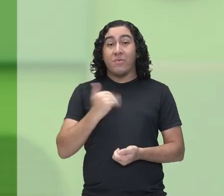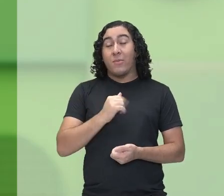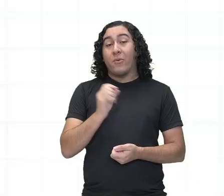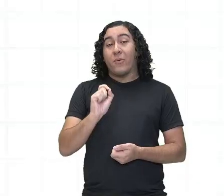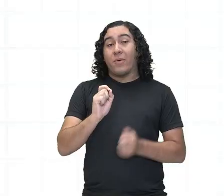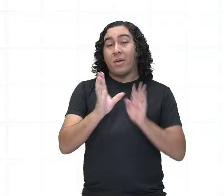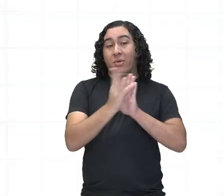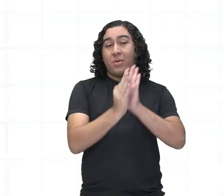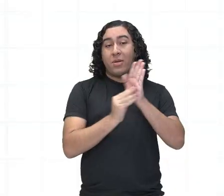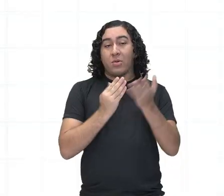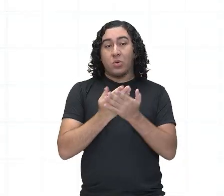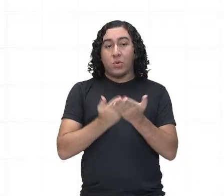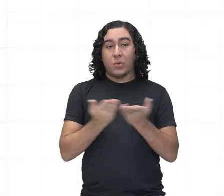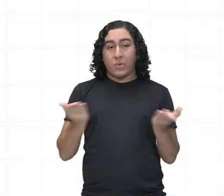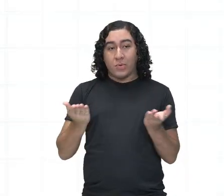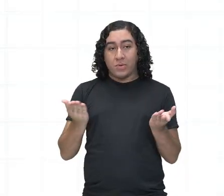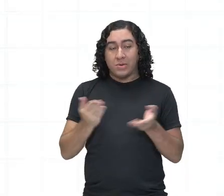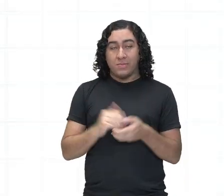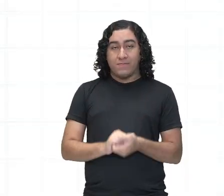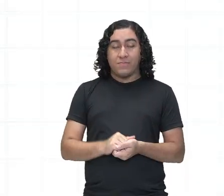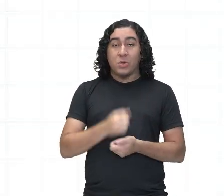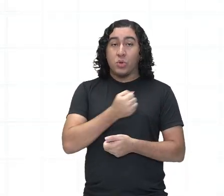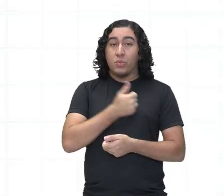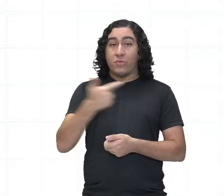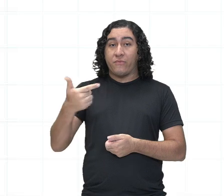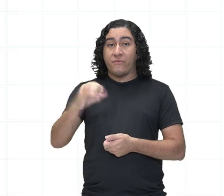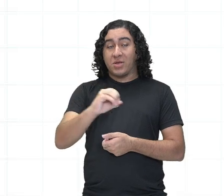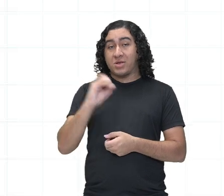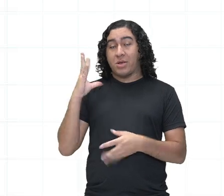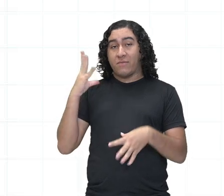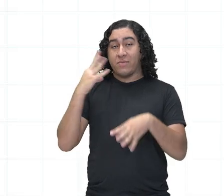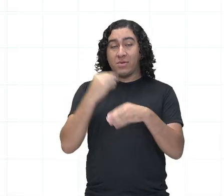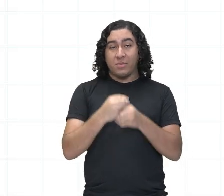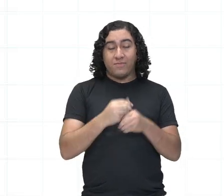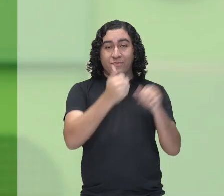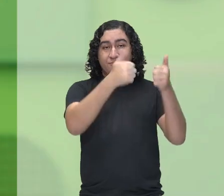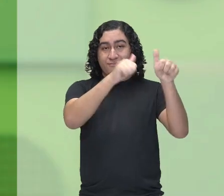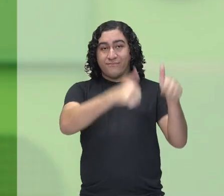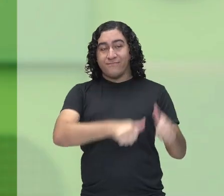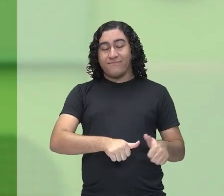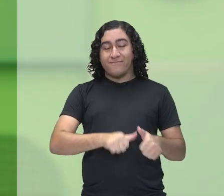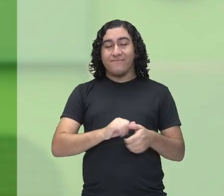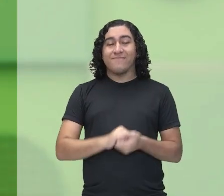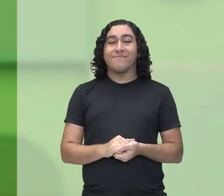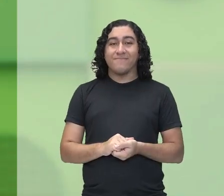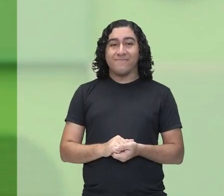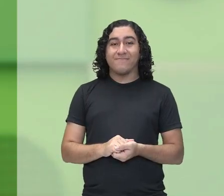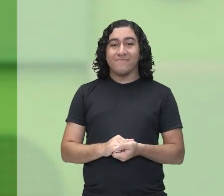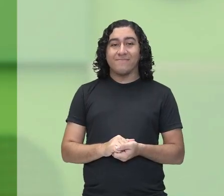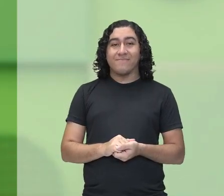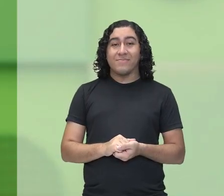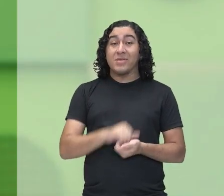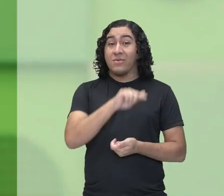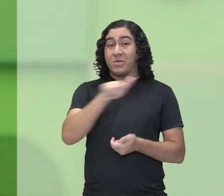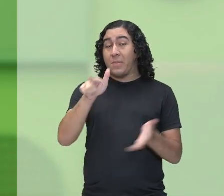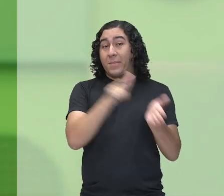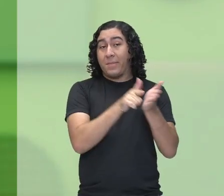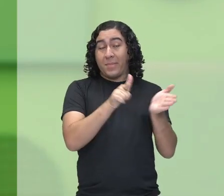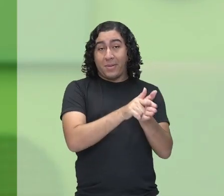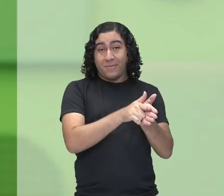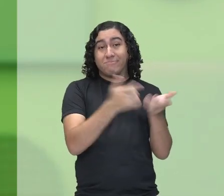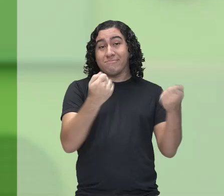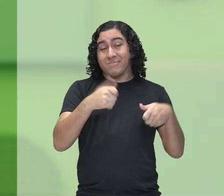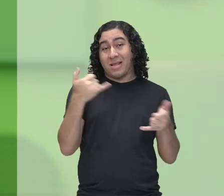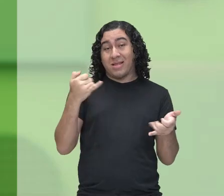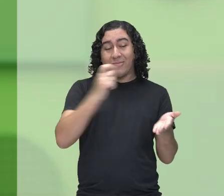nossa aula. Temos aí na aula 20, revisão, e todos vocês aí com caderno e caneta na